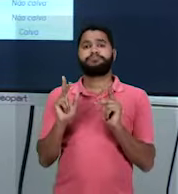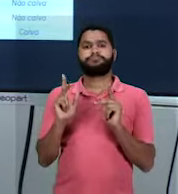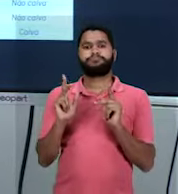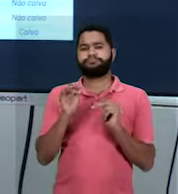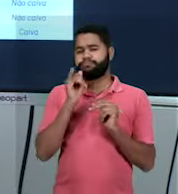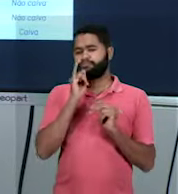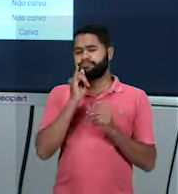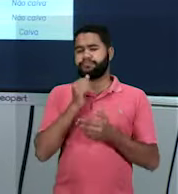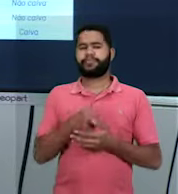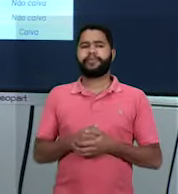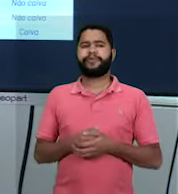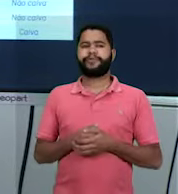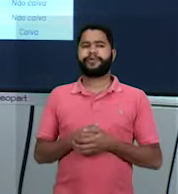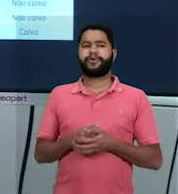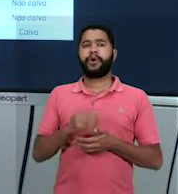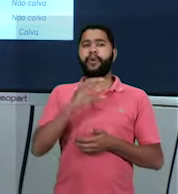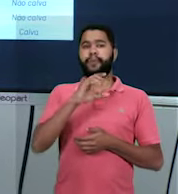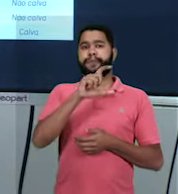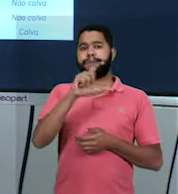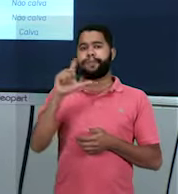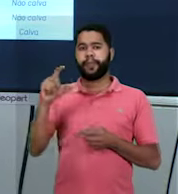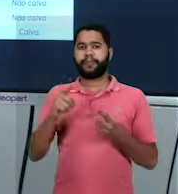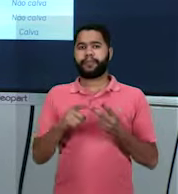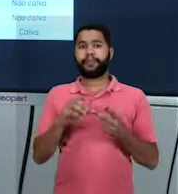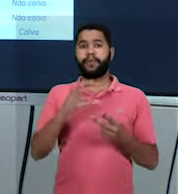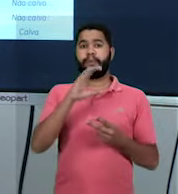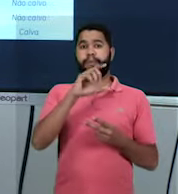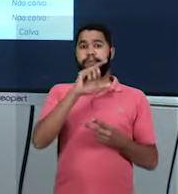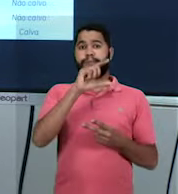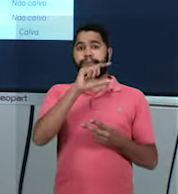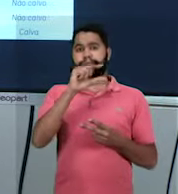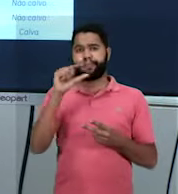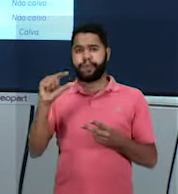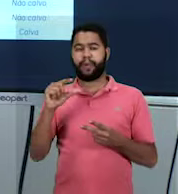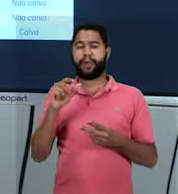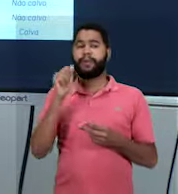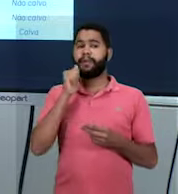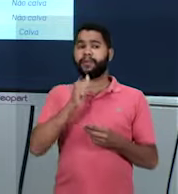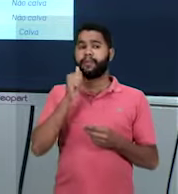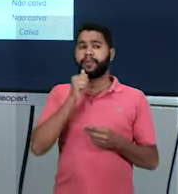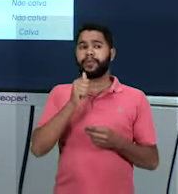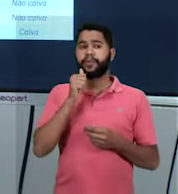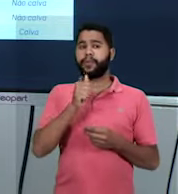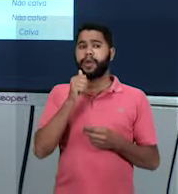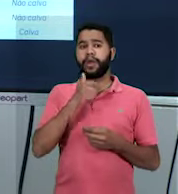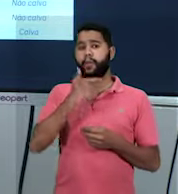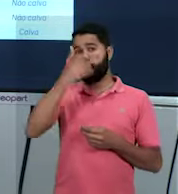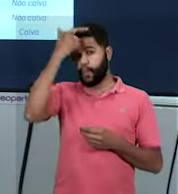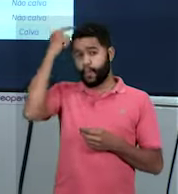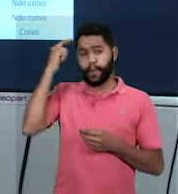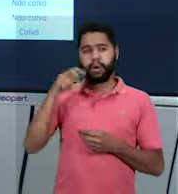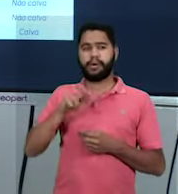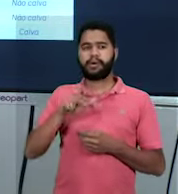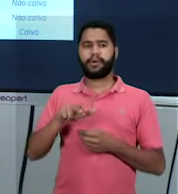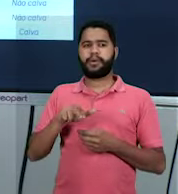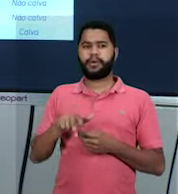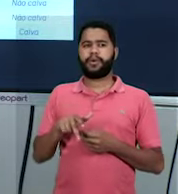diferente. Tanto o Czão quanto o Czão, Czinho, a mulher vai ser não calva. E o